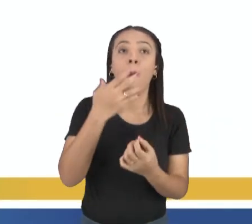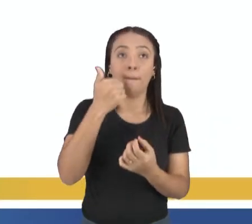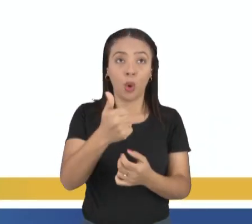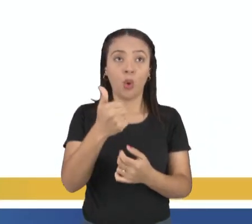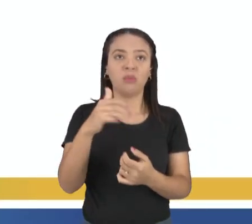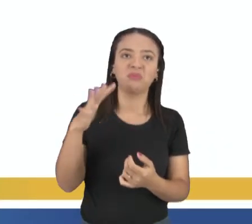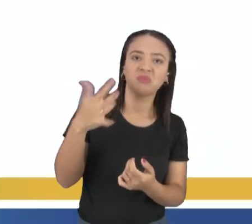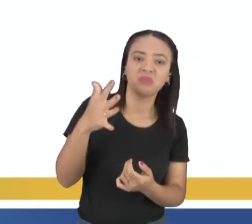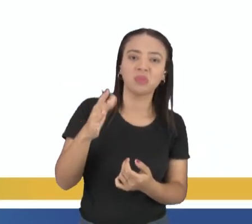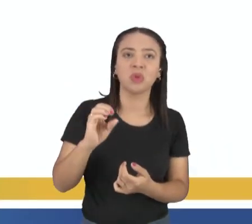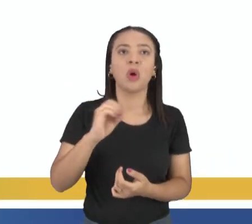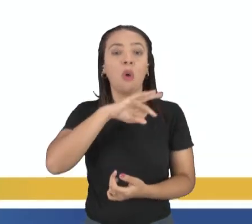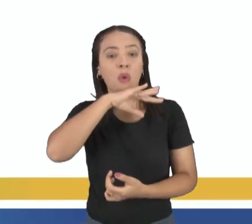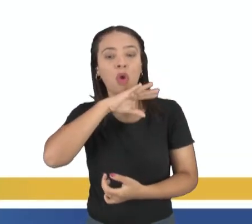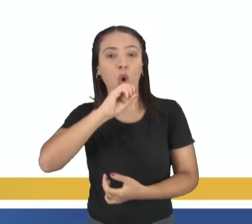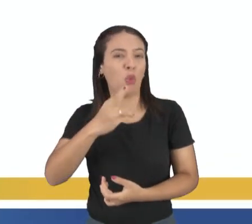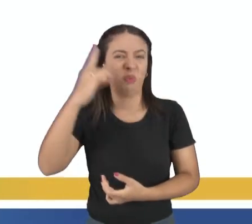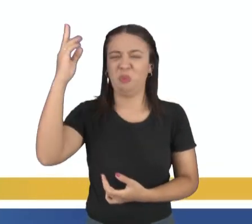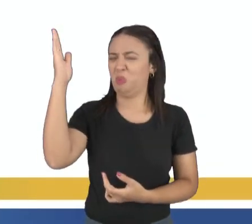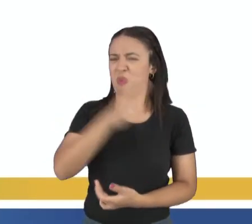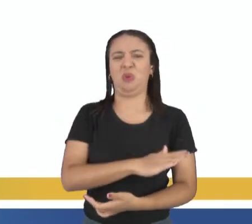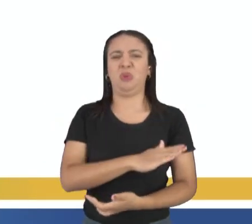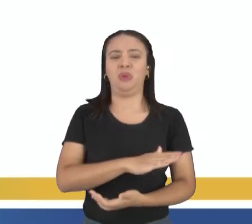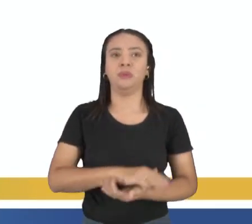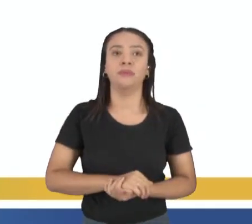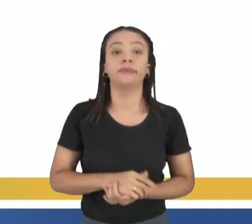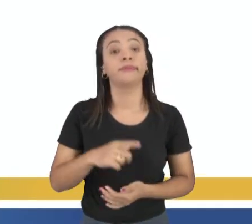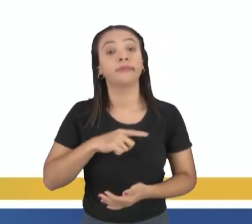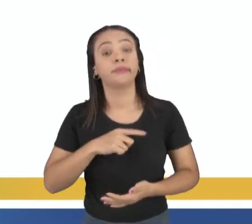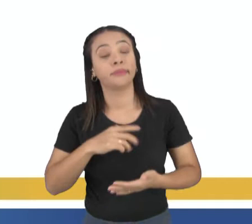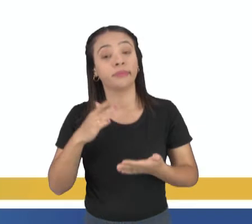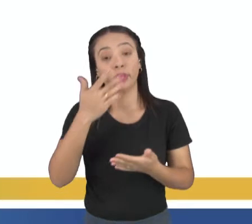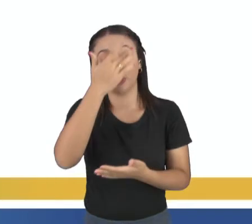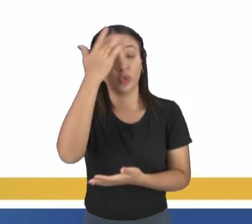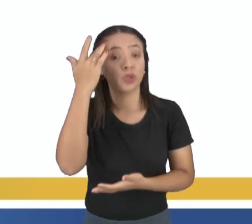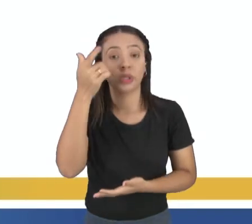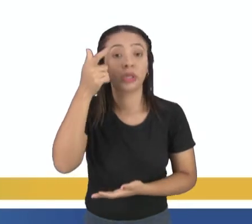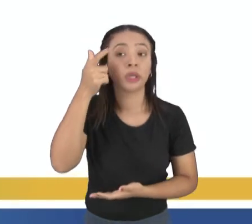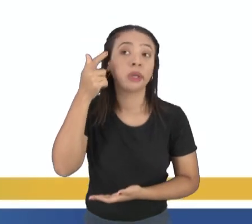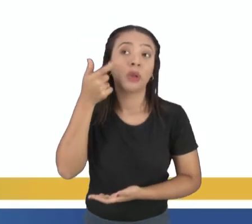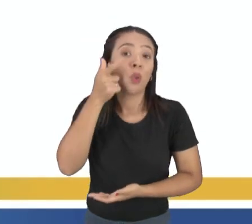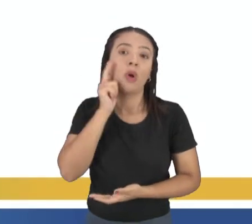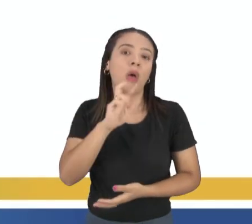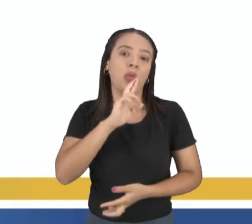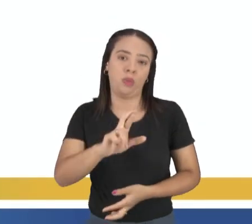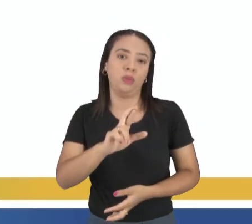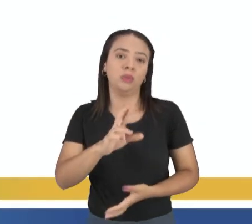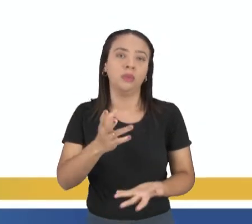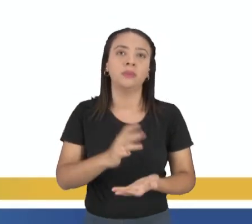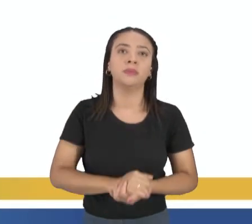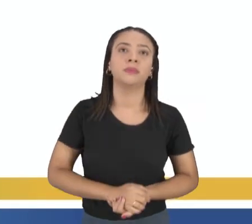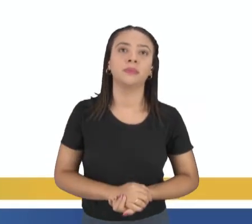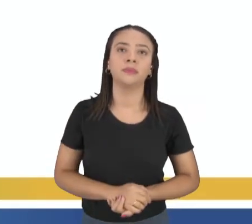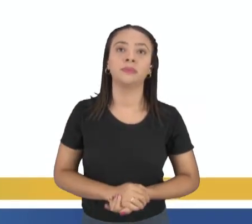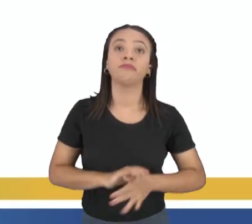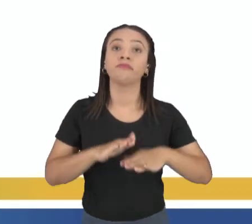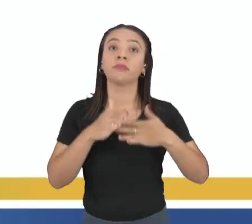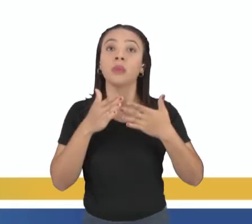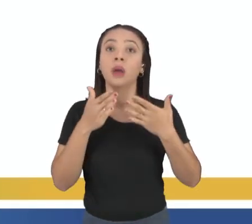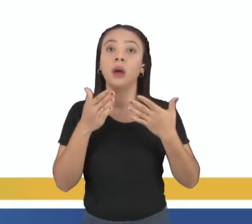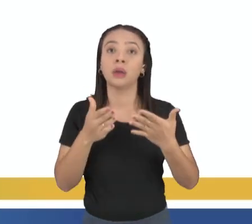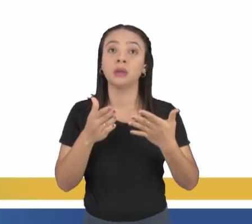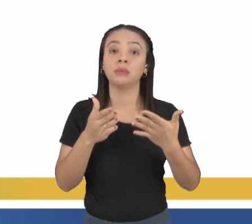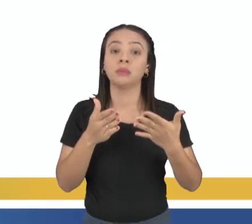ou péssima. Houve pessoas que não souberam responder ou não tinham ainda uma opinião formada sobre a pergunta. Em